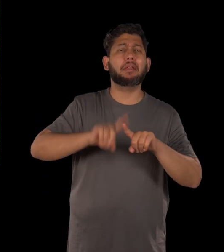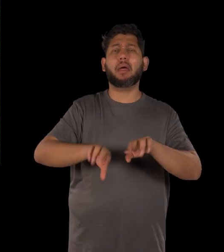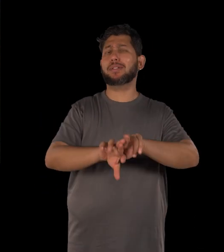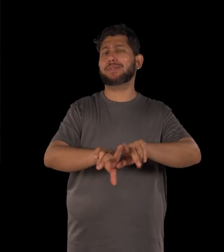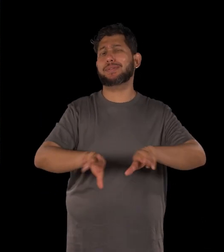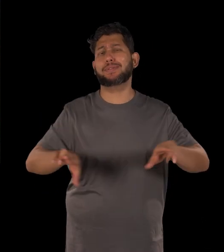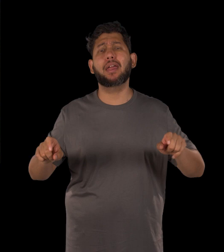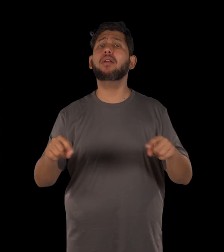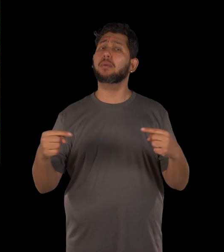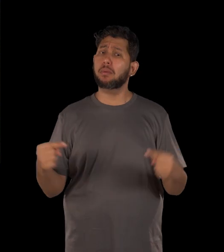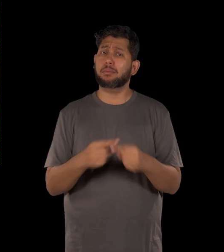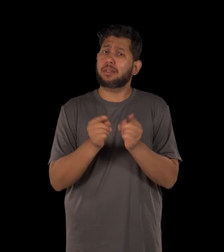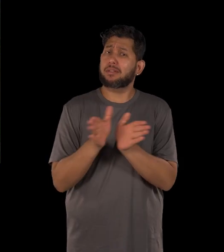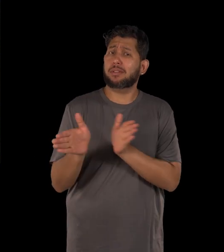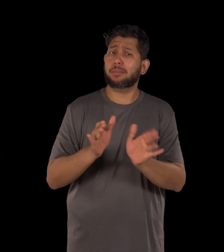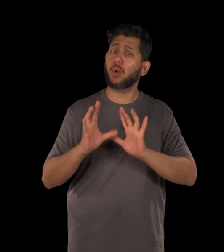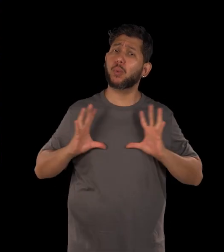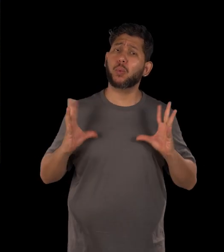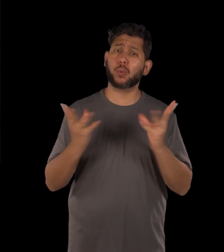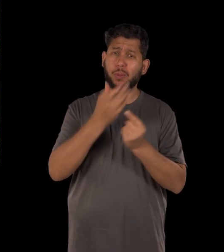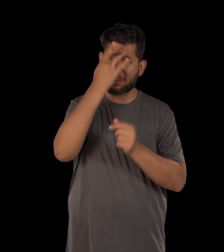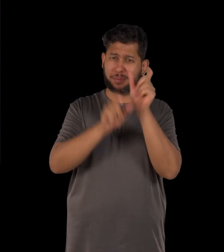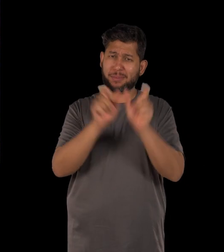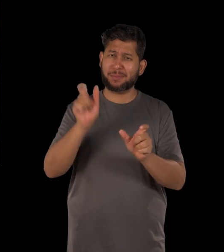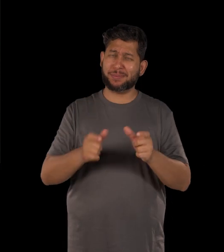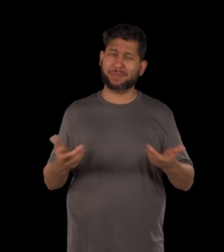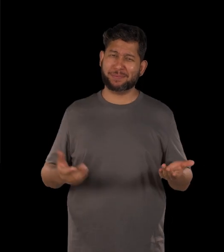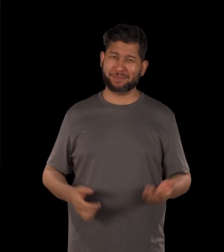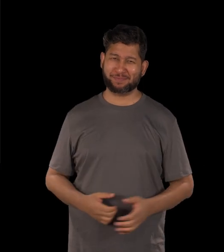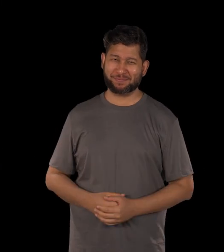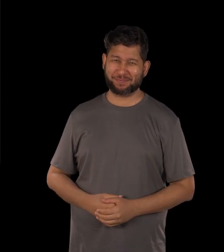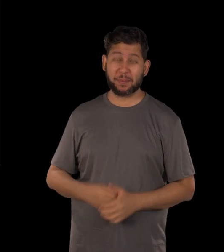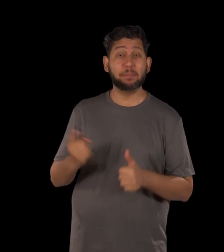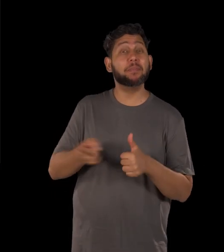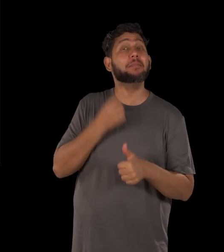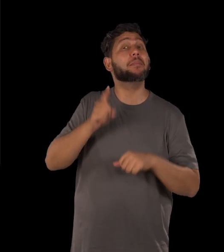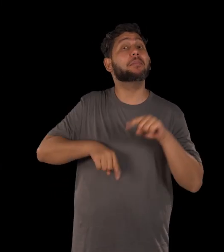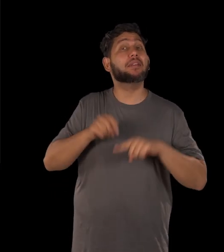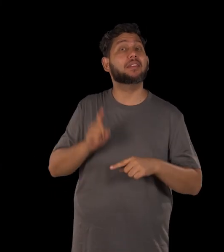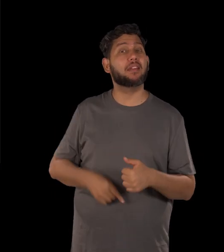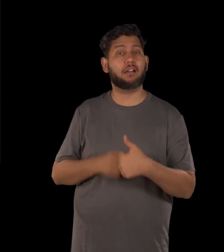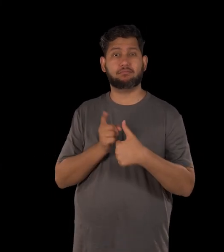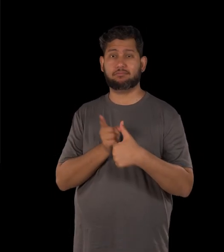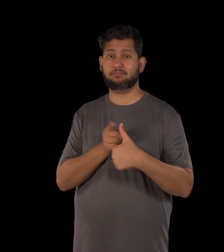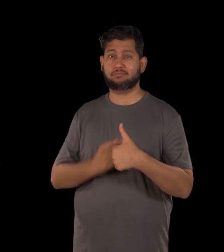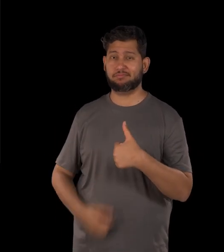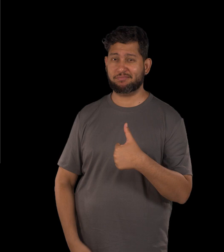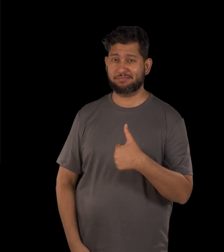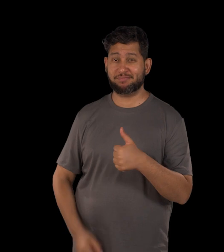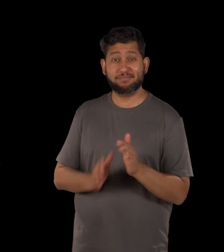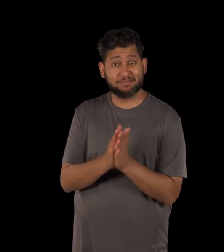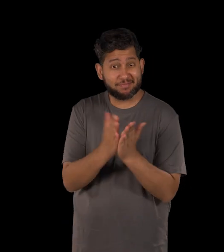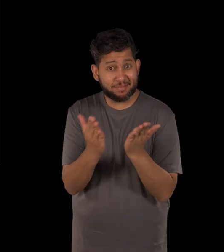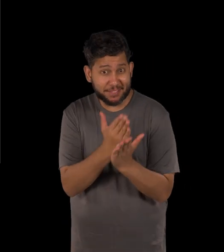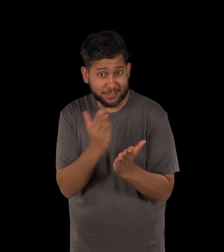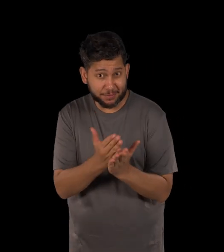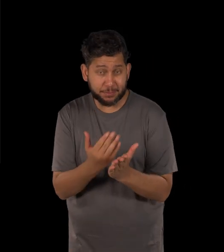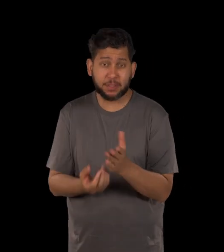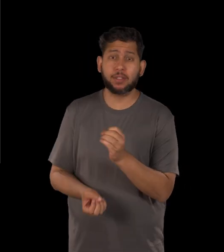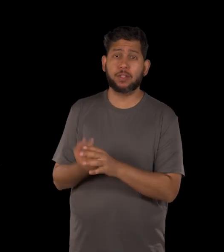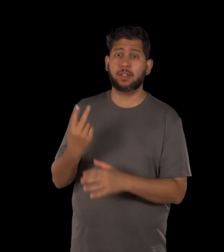diferentes formatos acessíveis a todo tipo de público. O primeiro material é o livro. Publicado